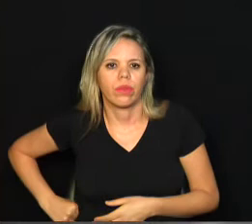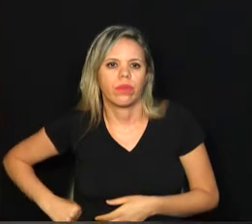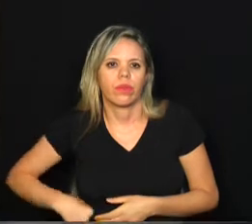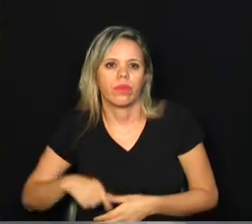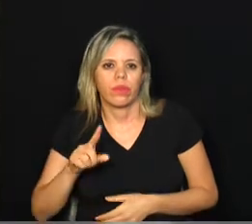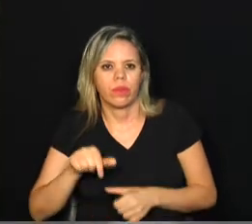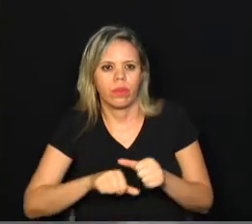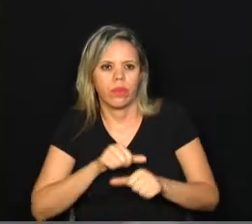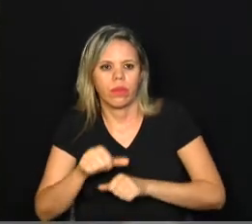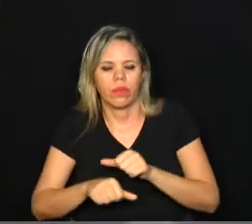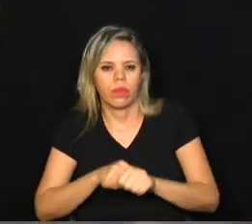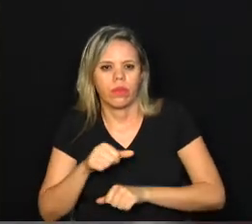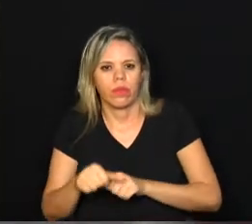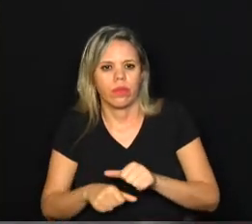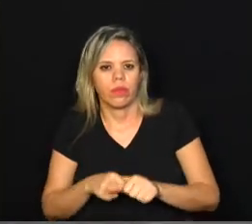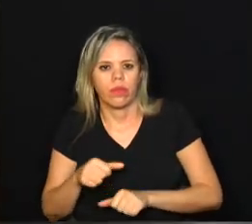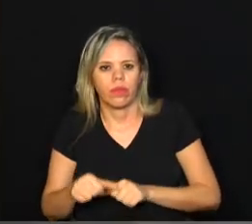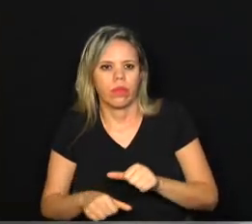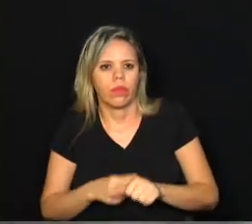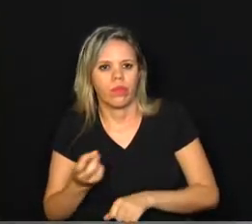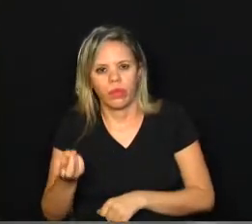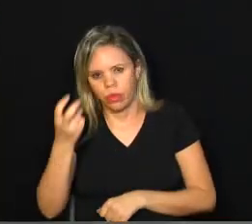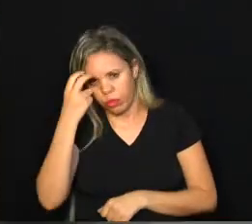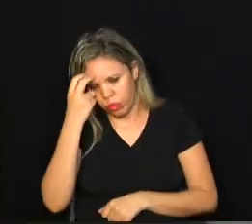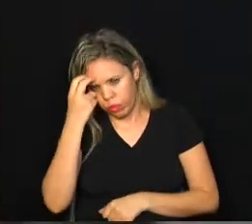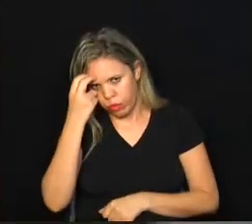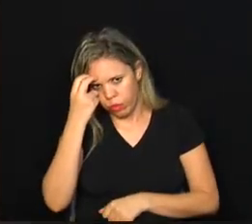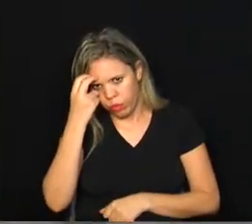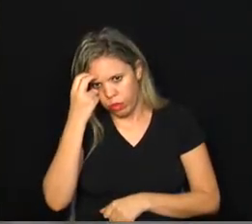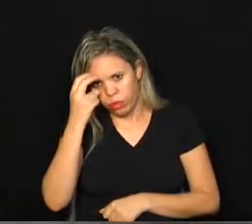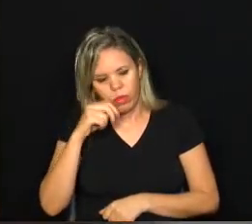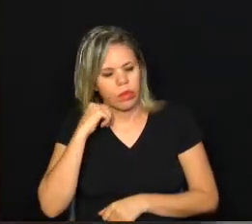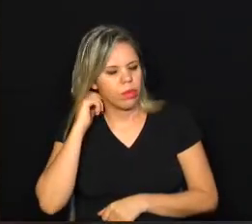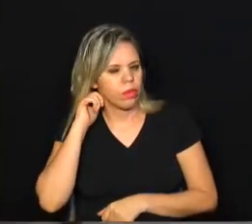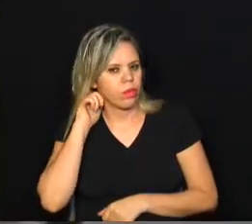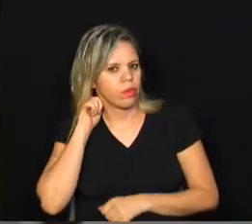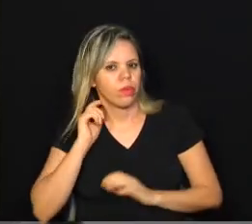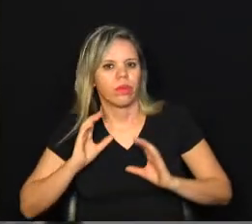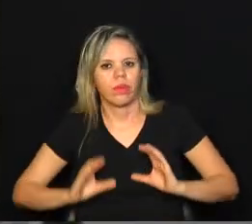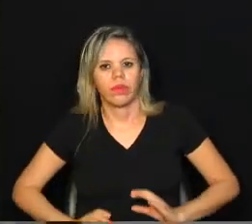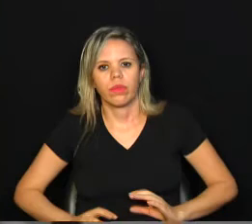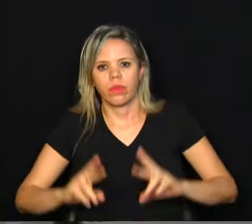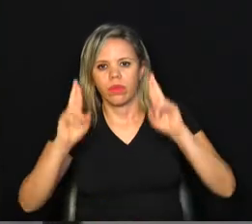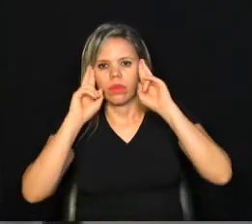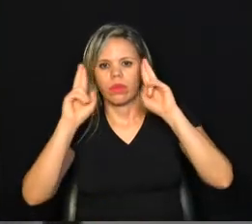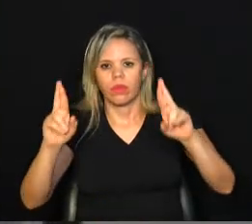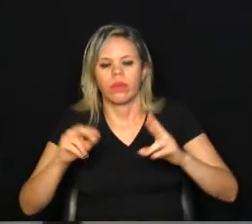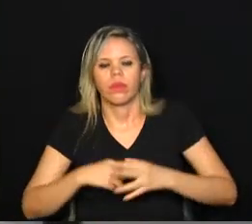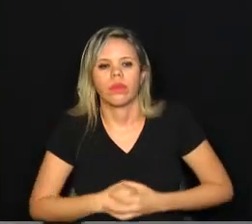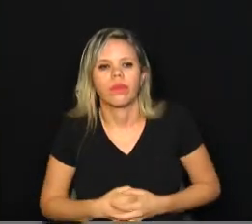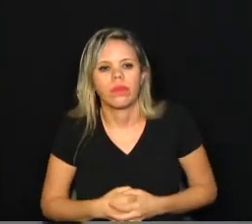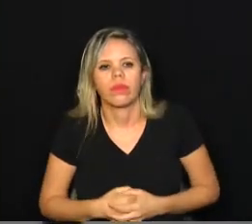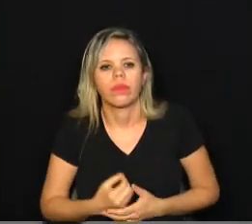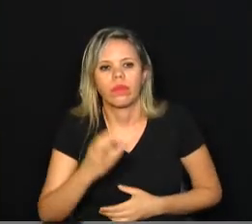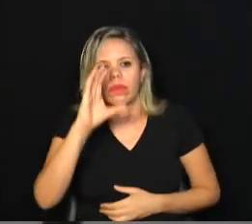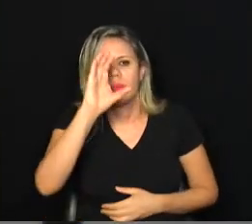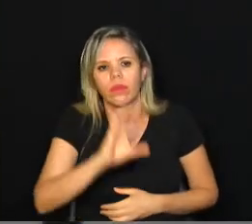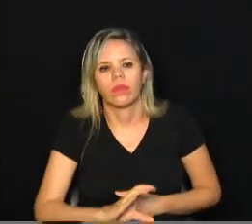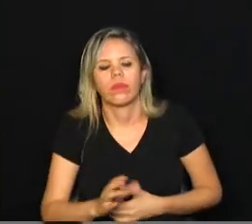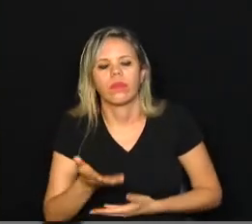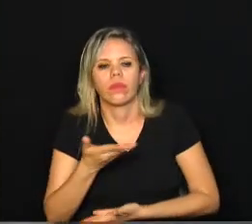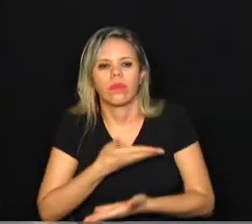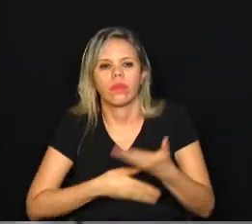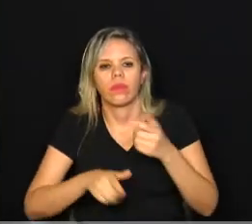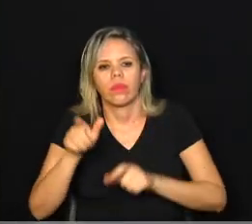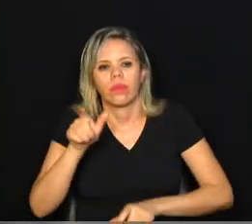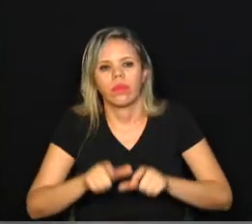uma mudança de cultura, é uma mudança de postura com respeito ao cidadão e a relação do